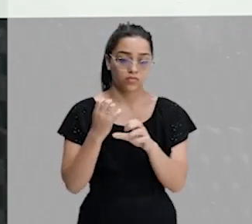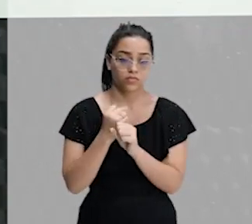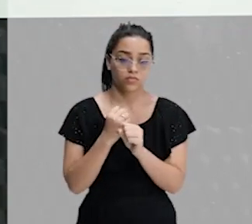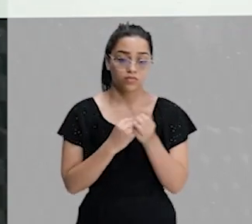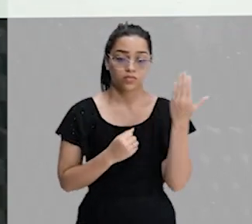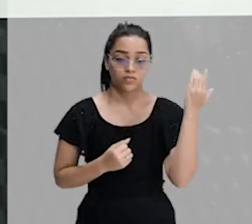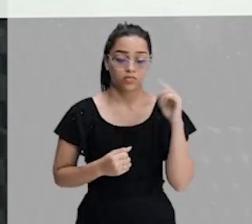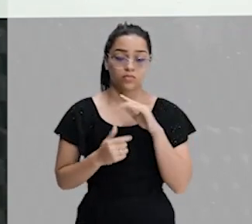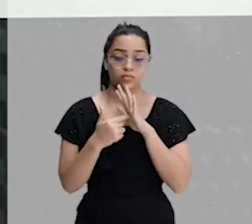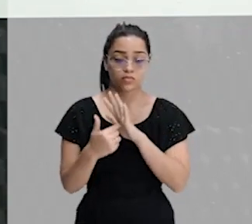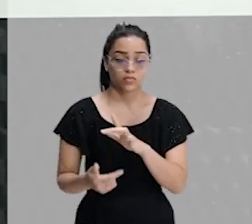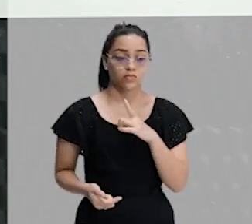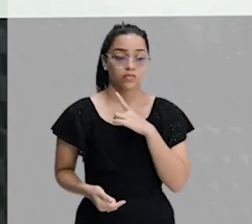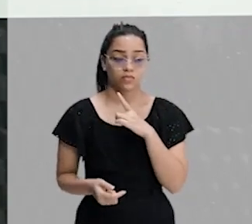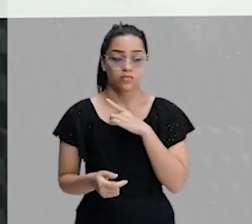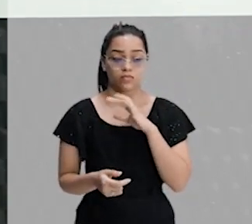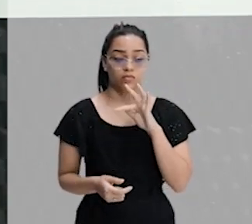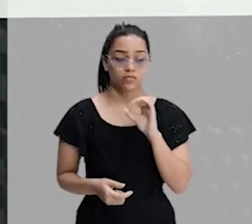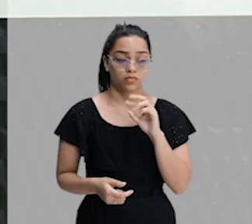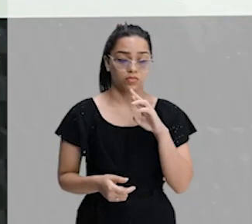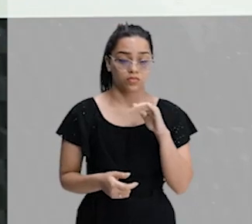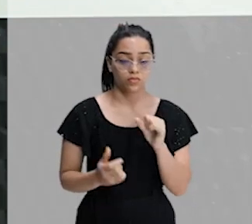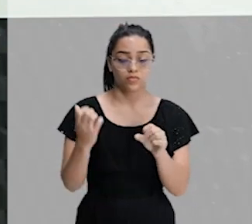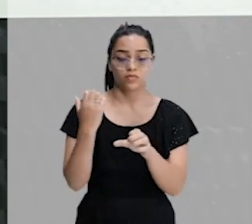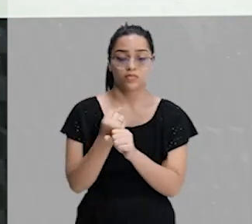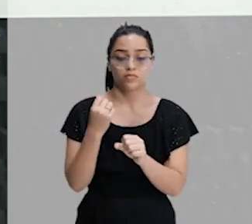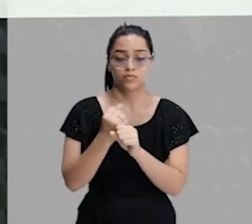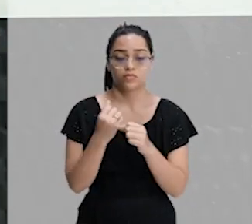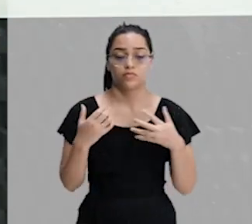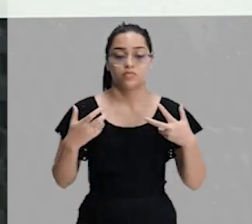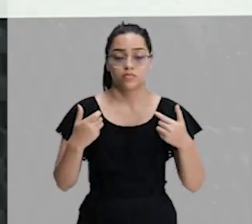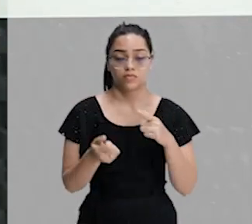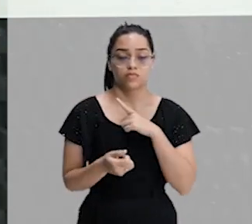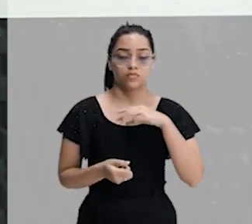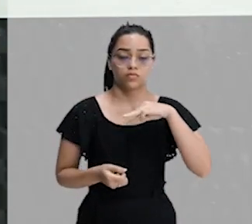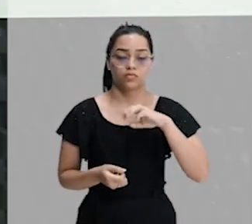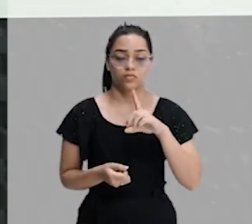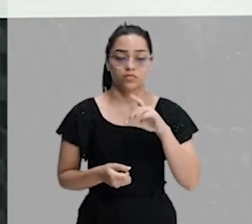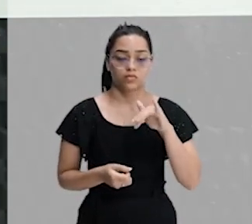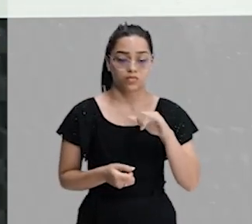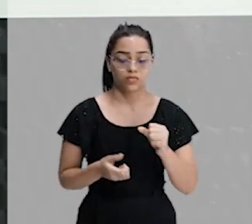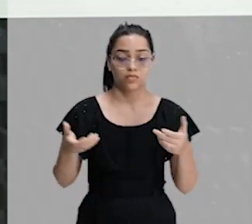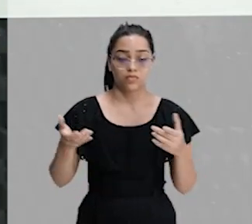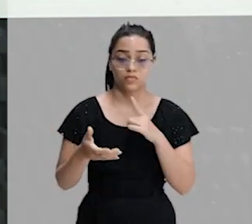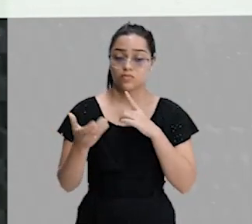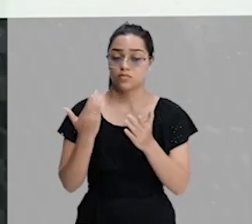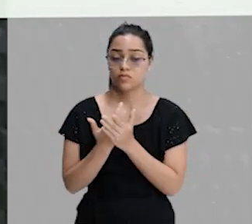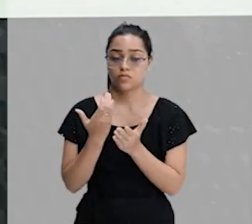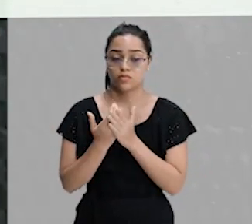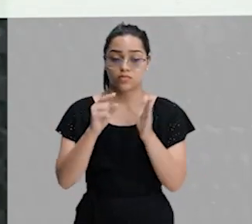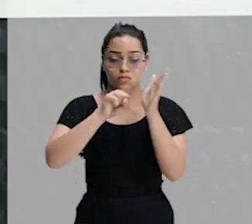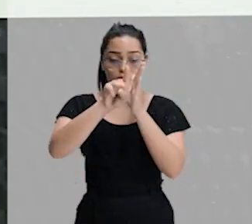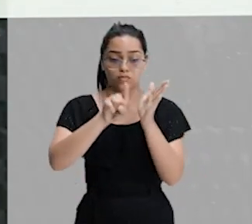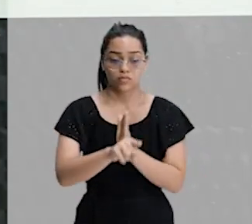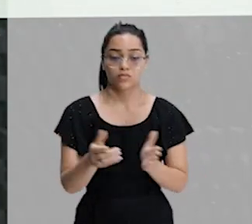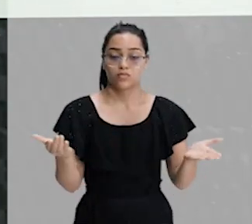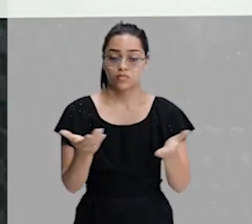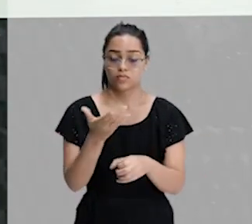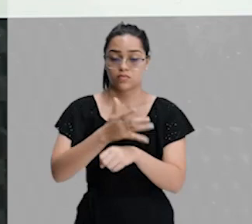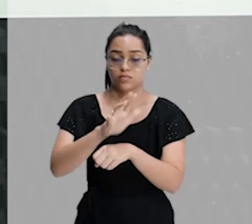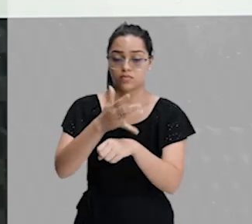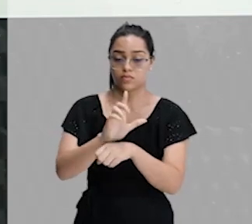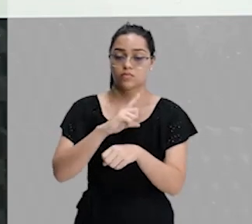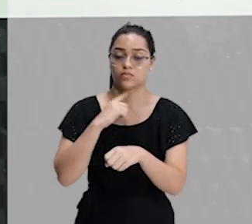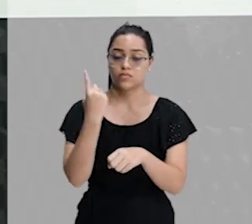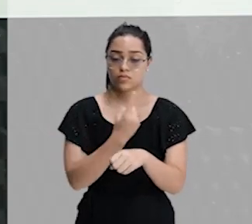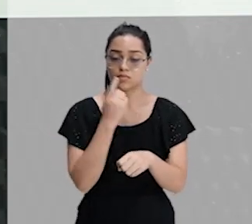gente mostrou aqui as fórmulas que calculam essas medidas. Né? Hoje vai ser uma aula de exercício. Vamos praticar as